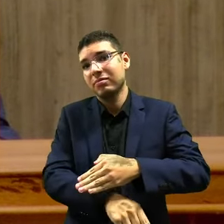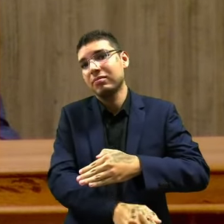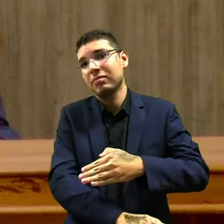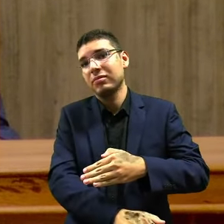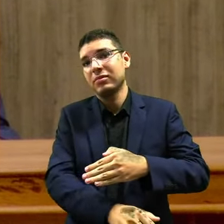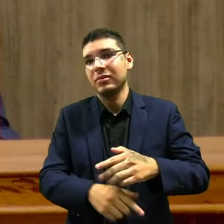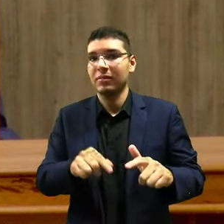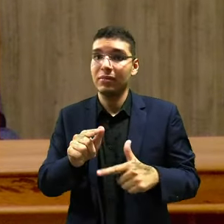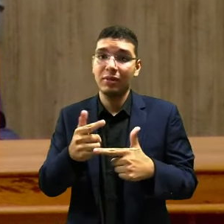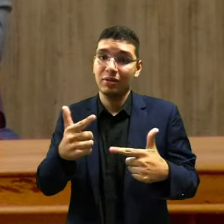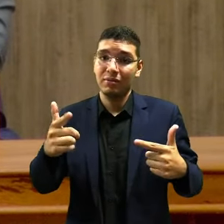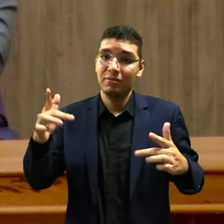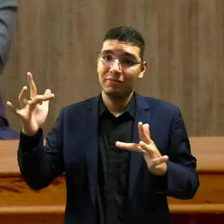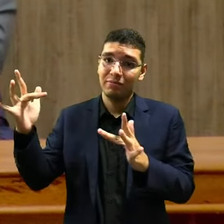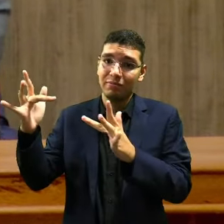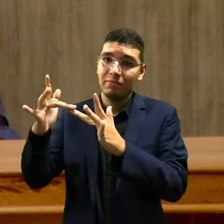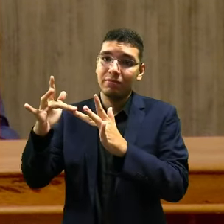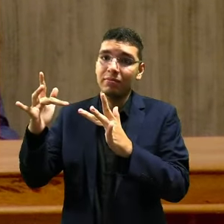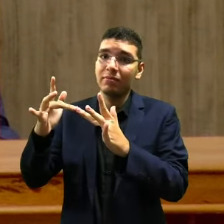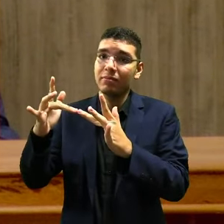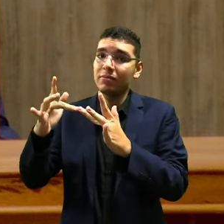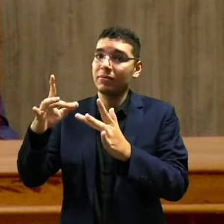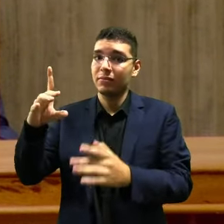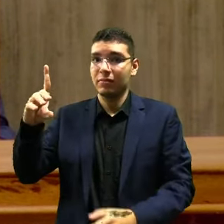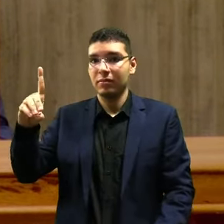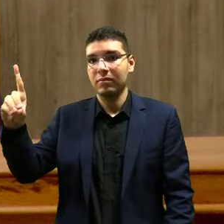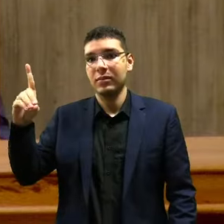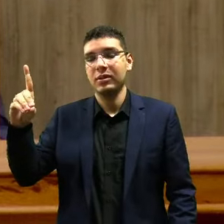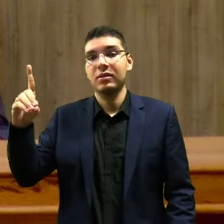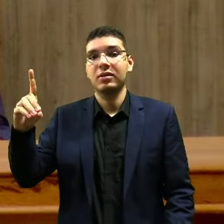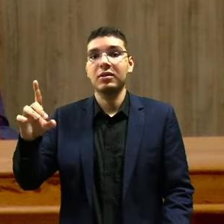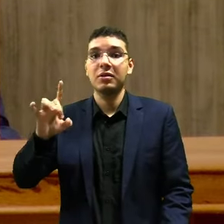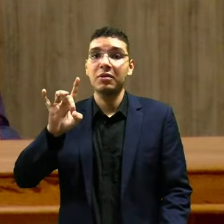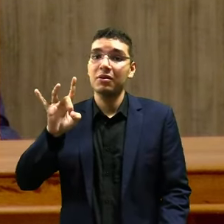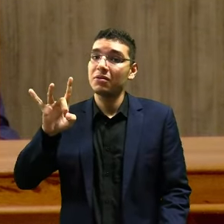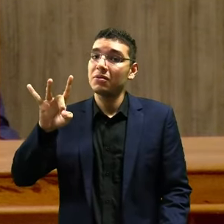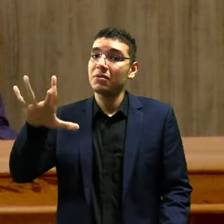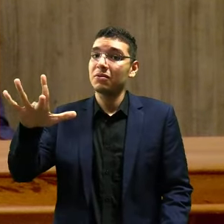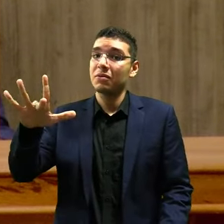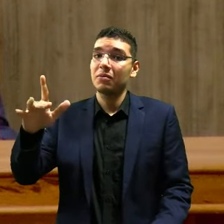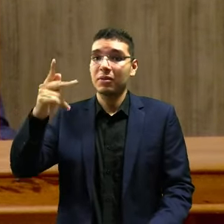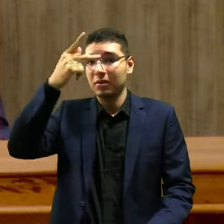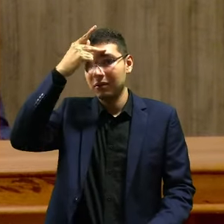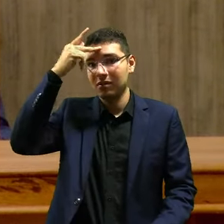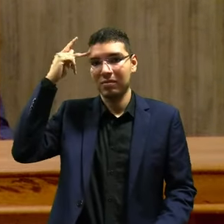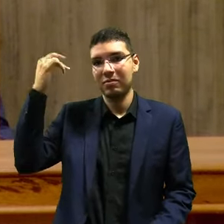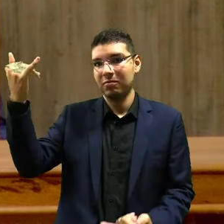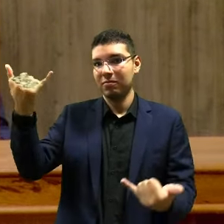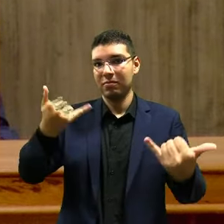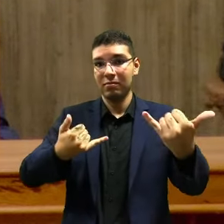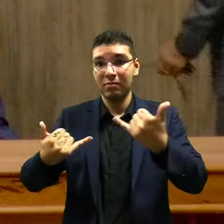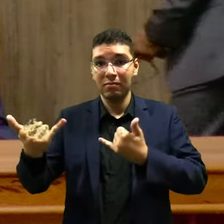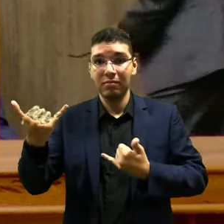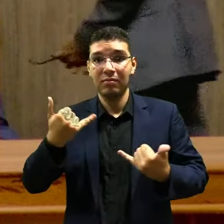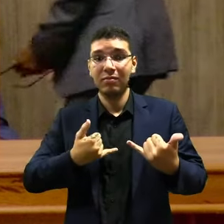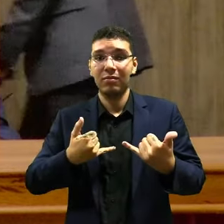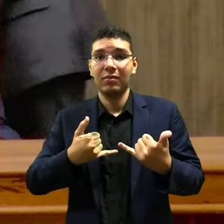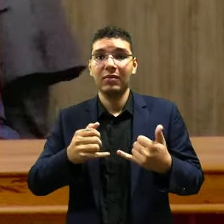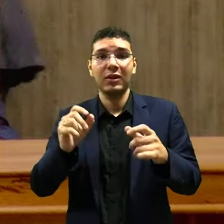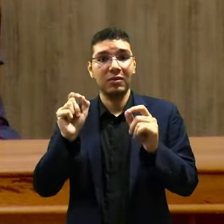interesse da compreensão ele vai naquilo que os outros dizem é o ouvinte